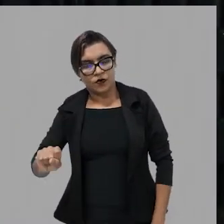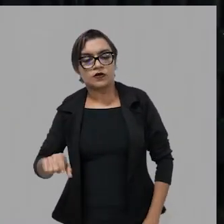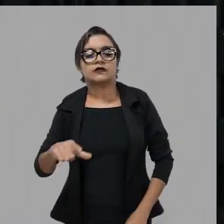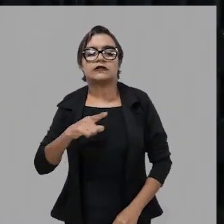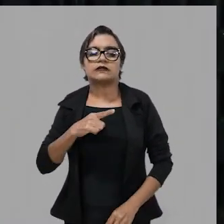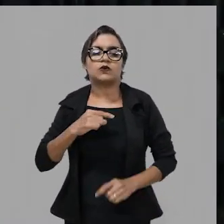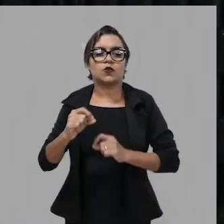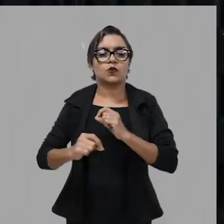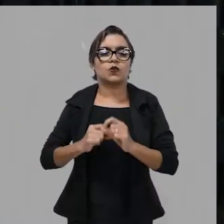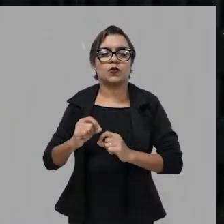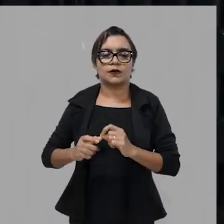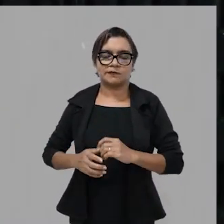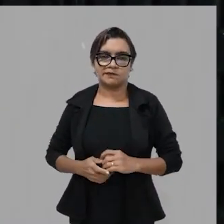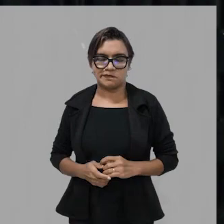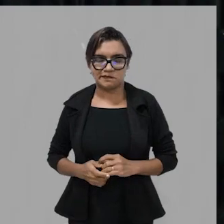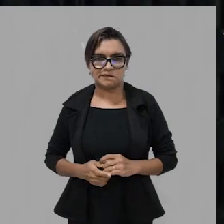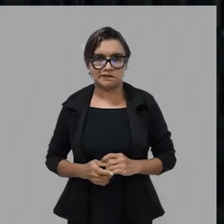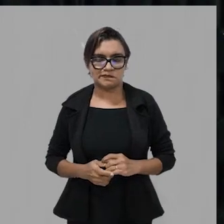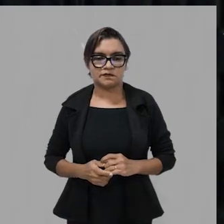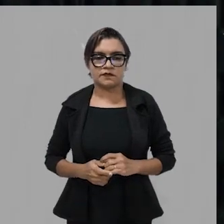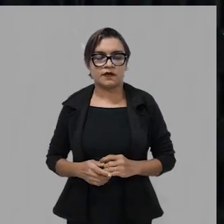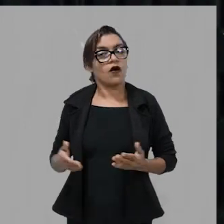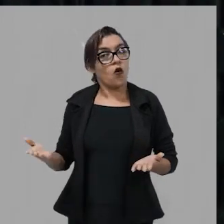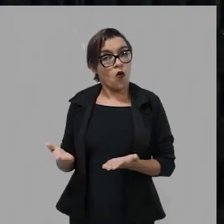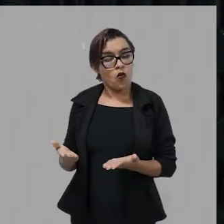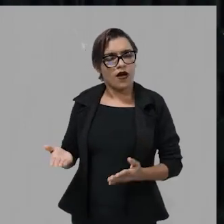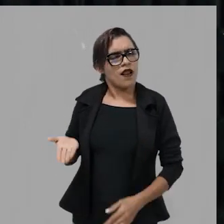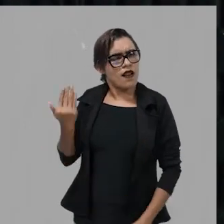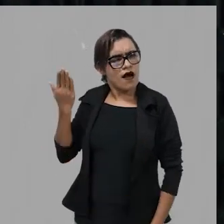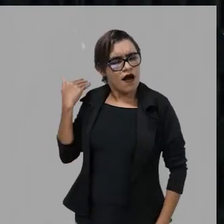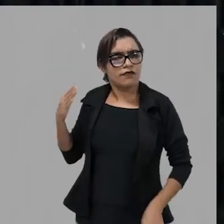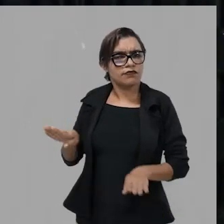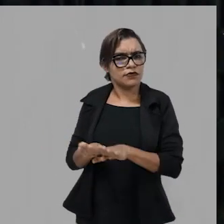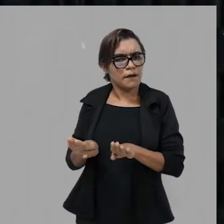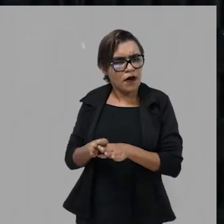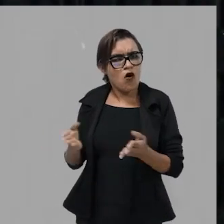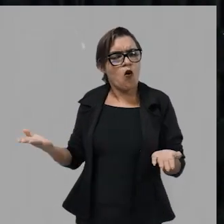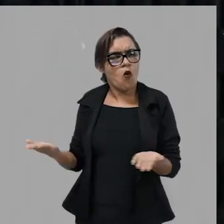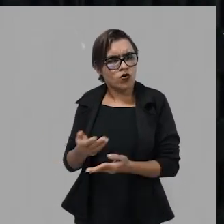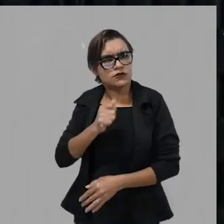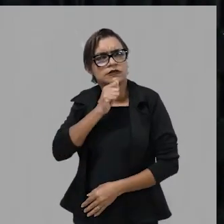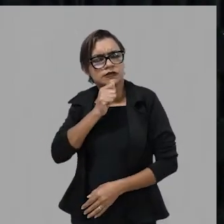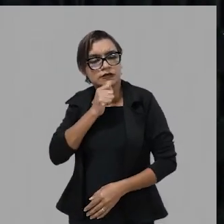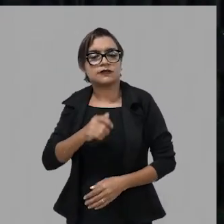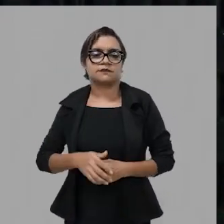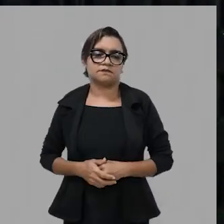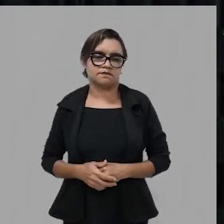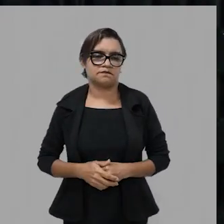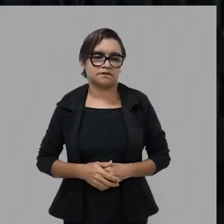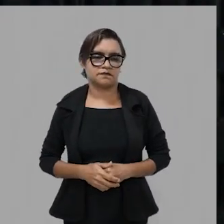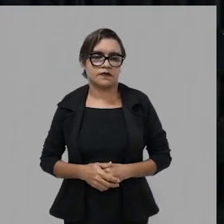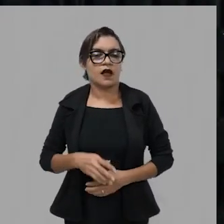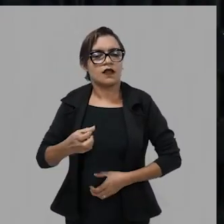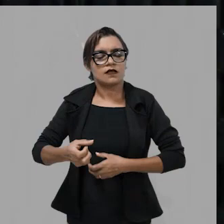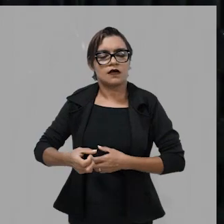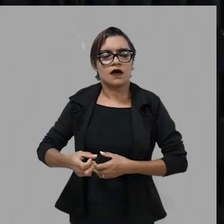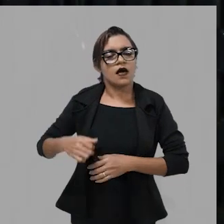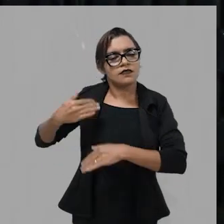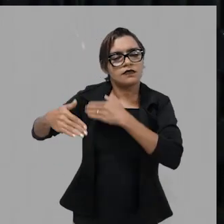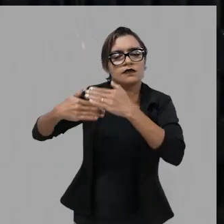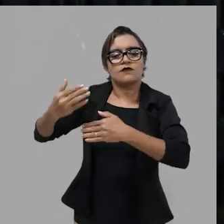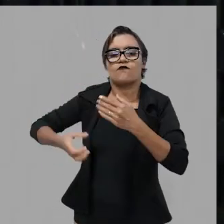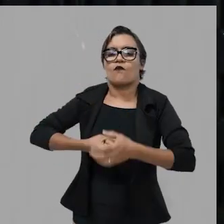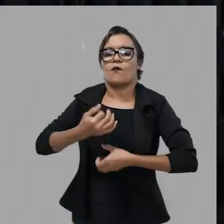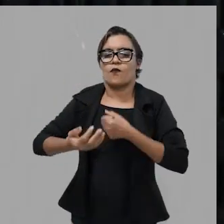E querendo ou não, ela acaba sendo atual. Vamos ver aqui um pouquinho da análise dela. Camões desenvolve seu poema de amor através